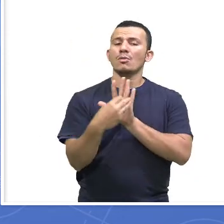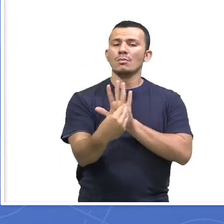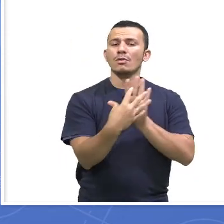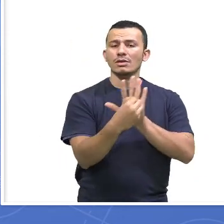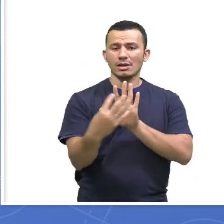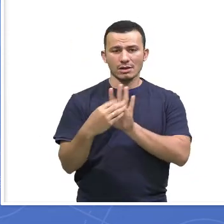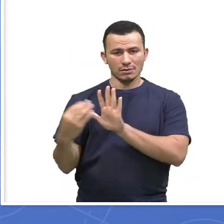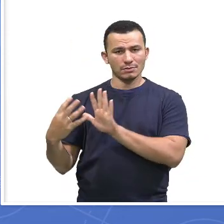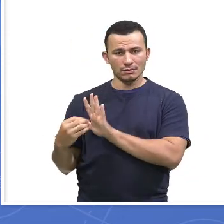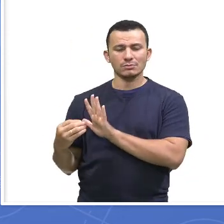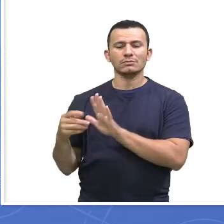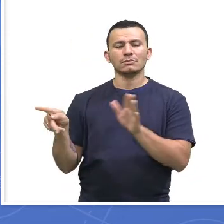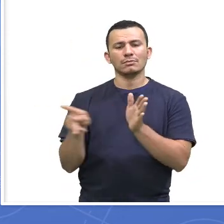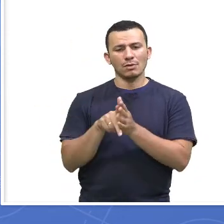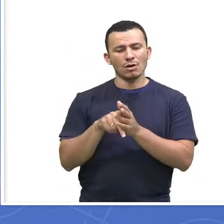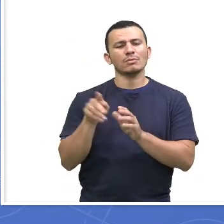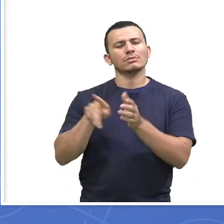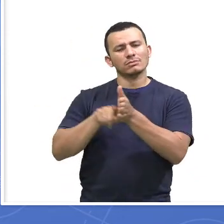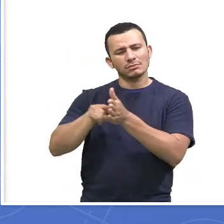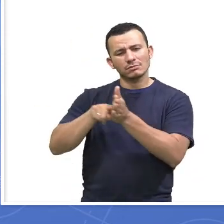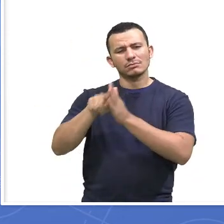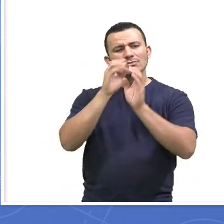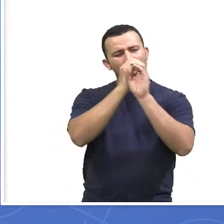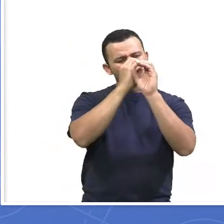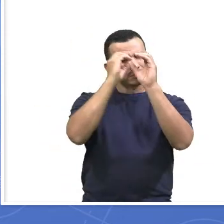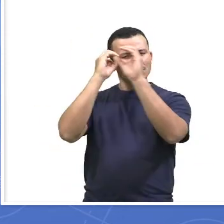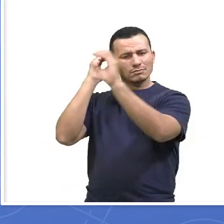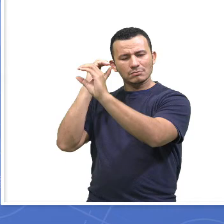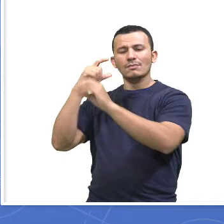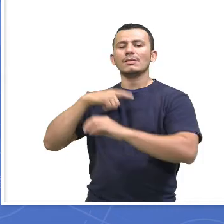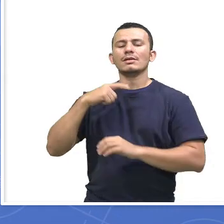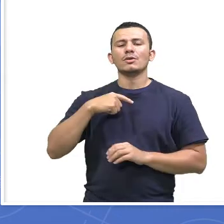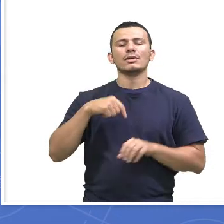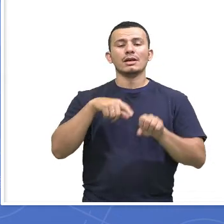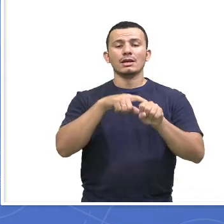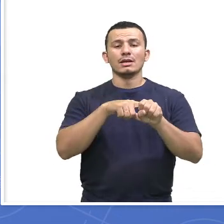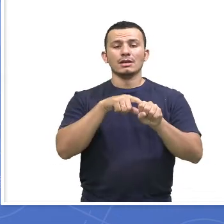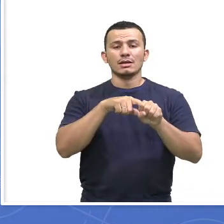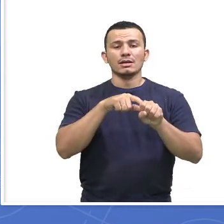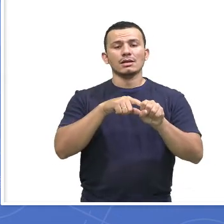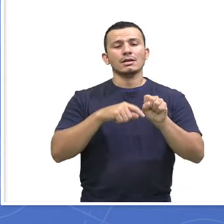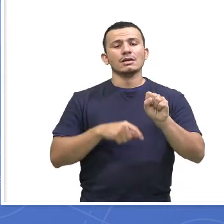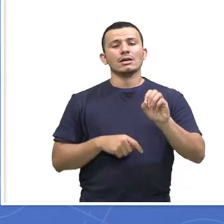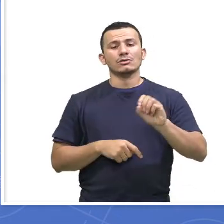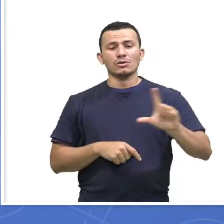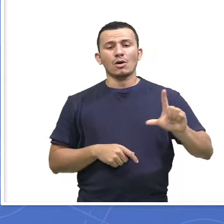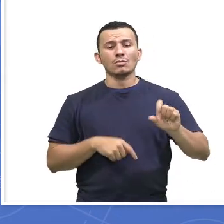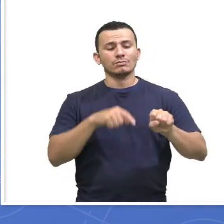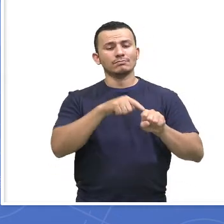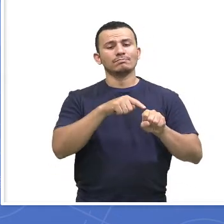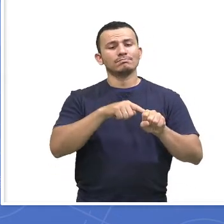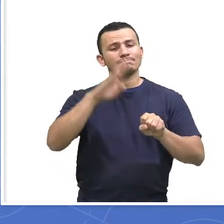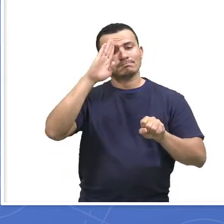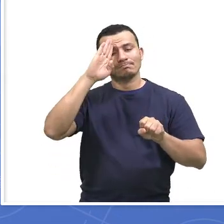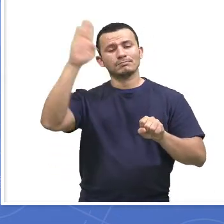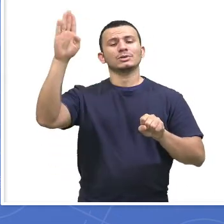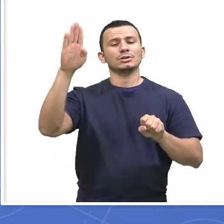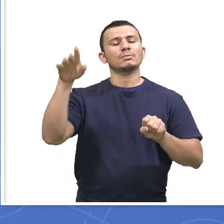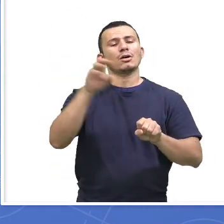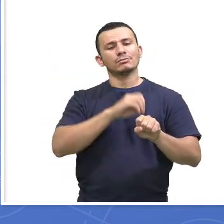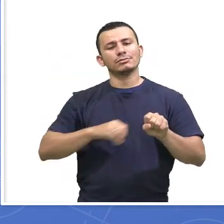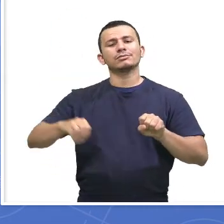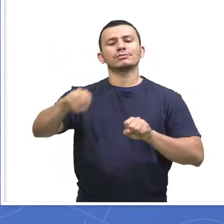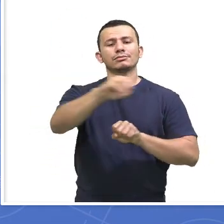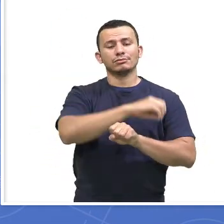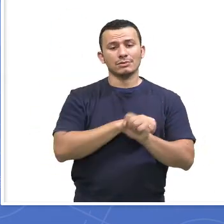estrutural cosmológico que coloca o Sol no centro do universo. Então, é uma palavra